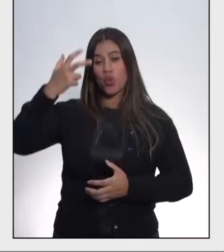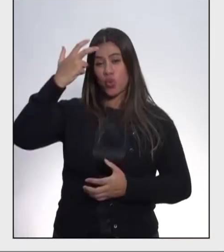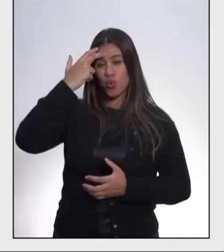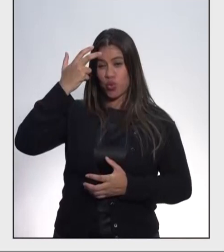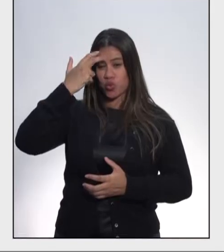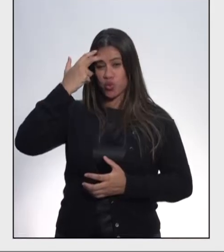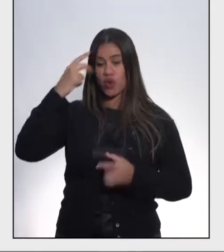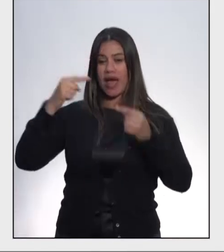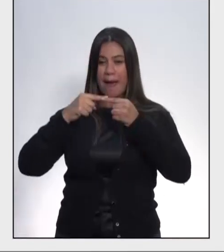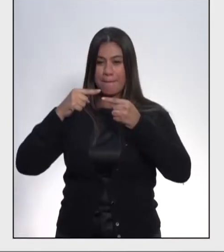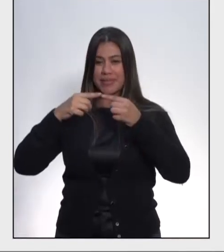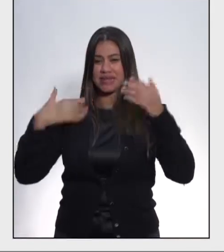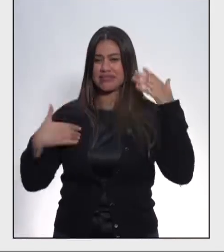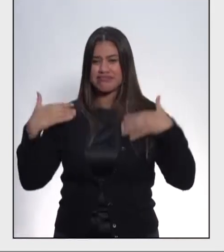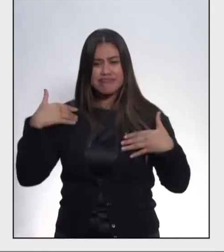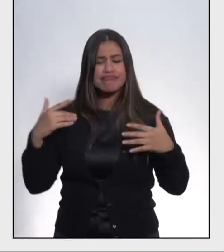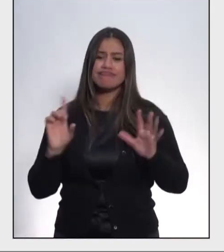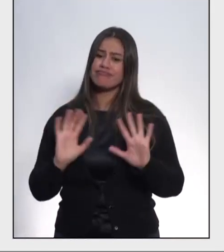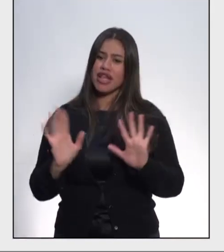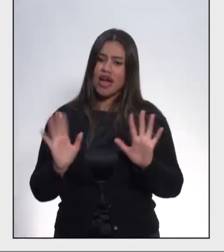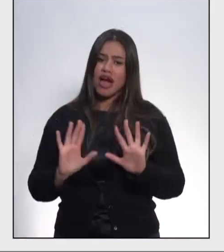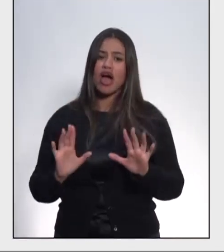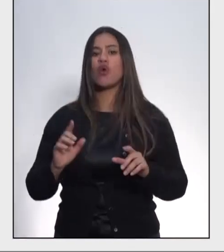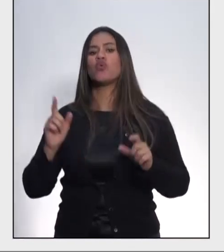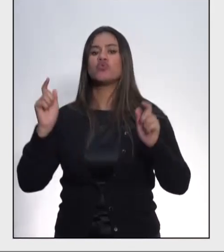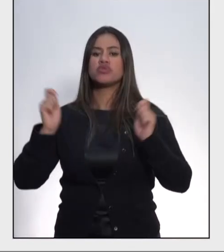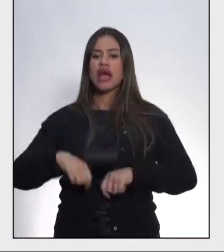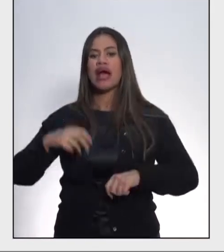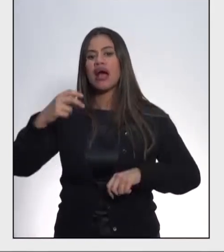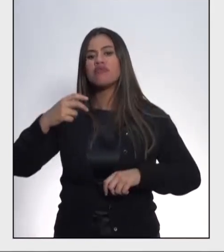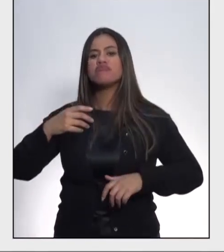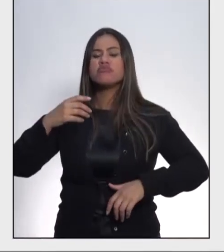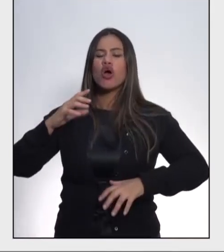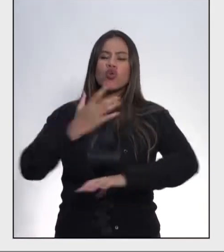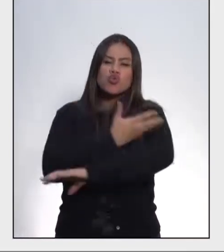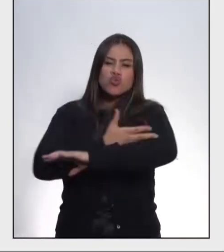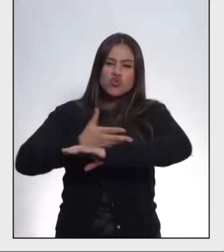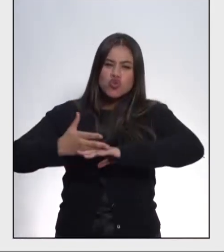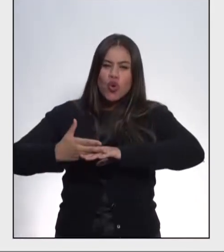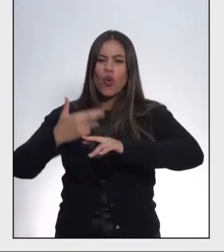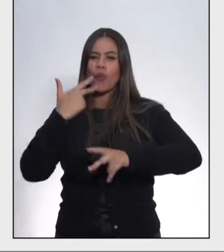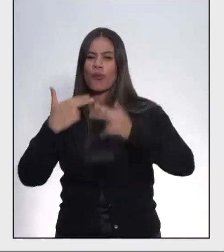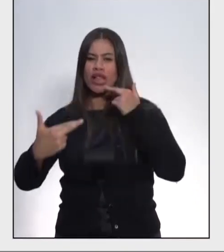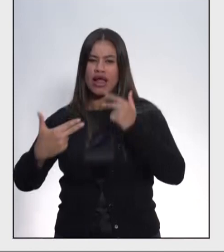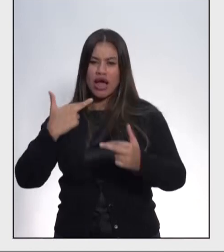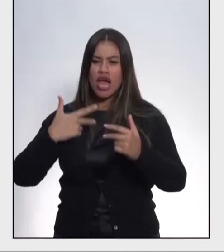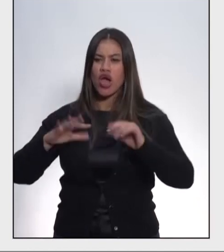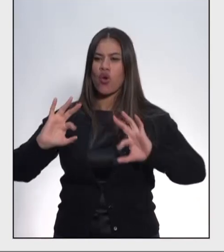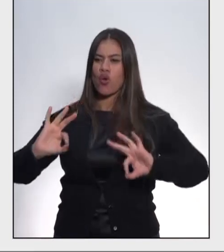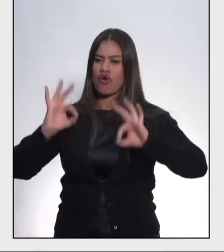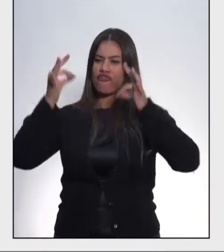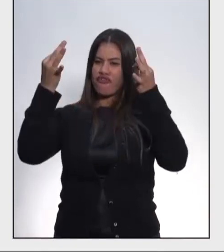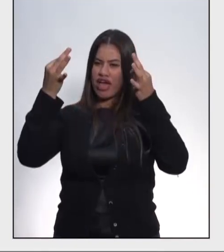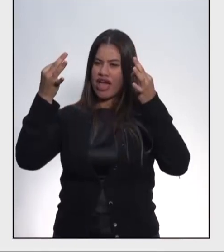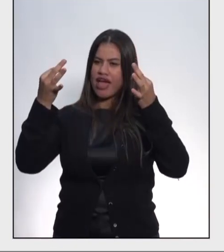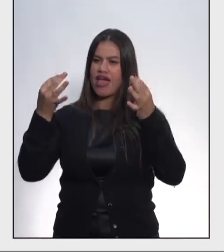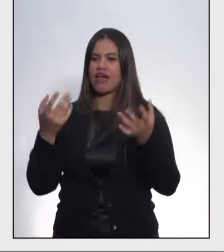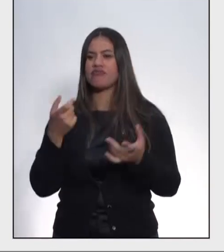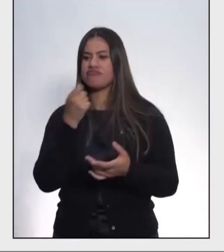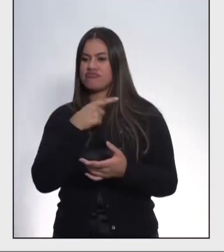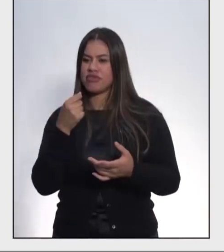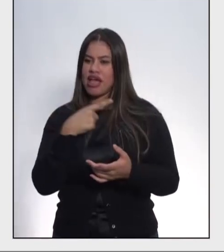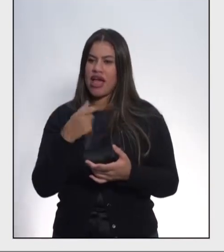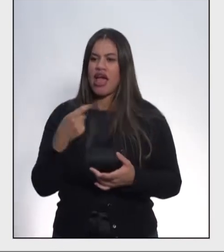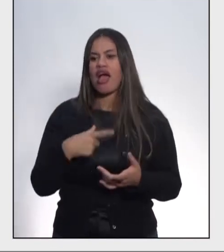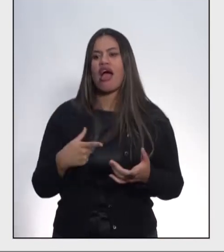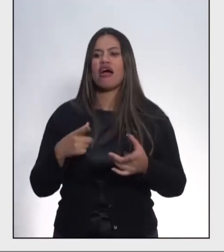povo. Há muito mais contido nas tradições, no folclore, nos saberes, nas línguas, nas festas, em diversos outros aspectos e manifestações